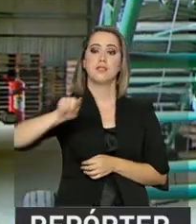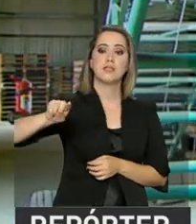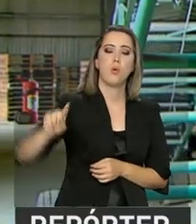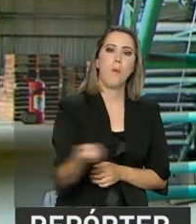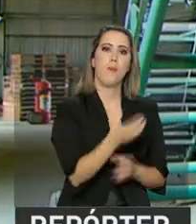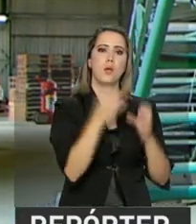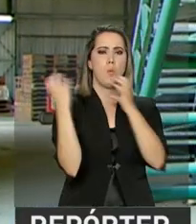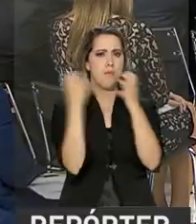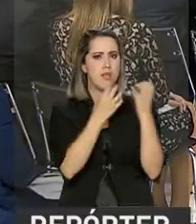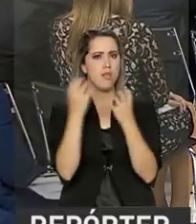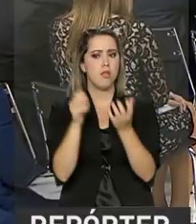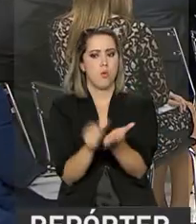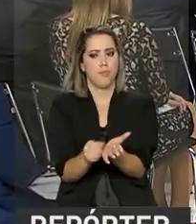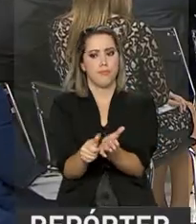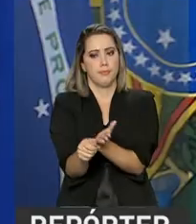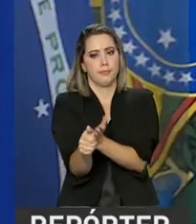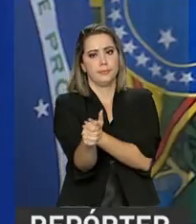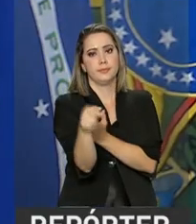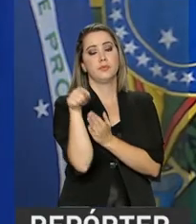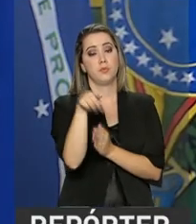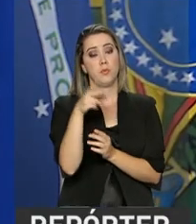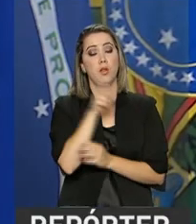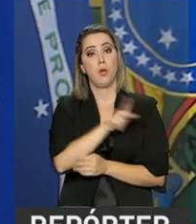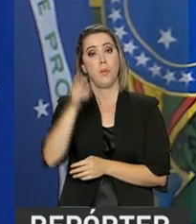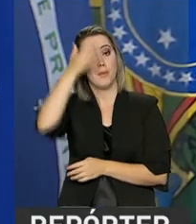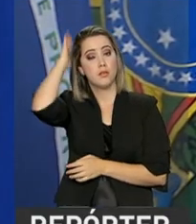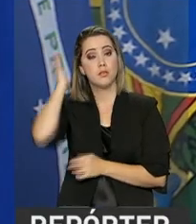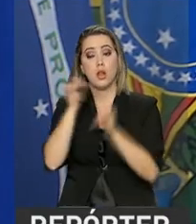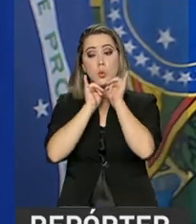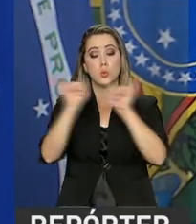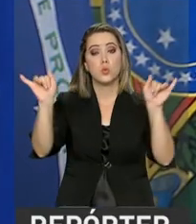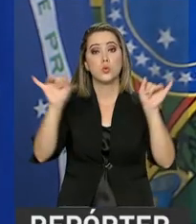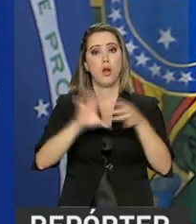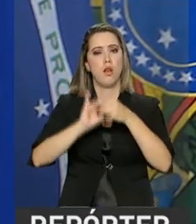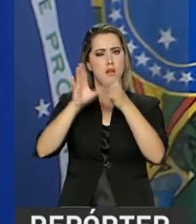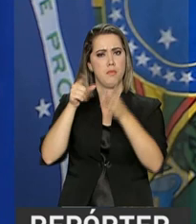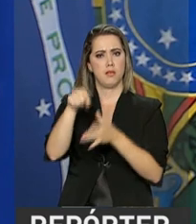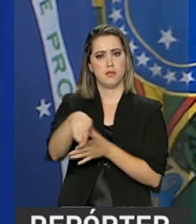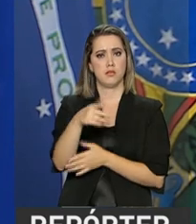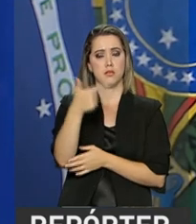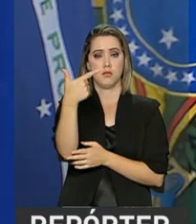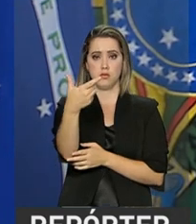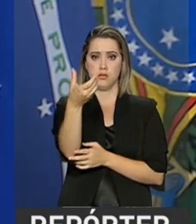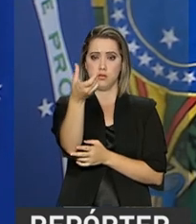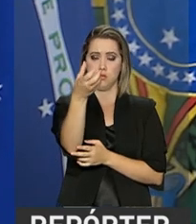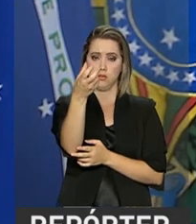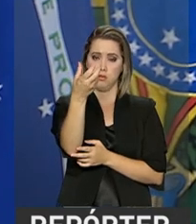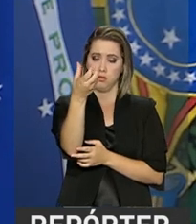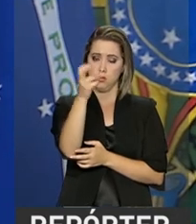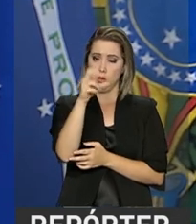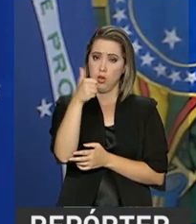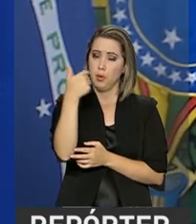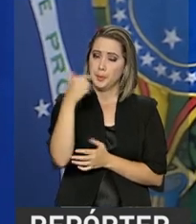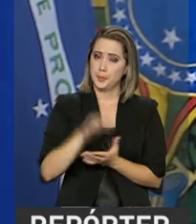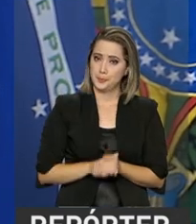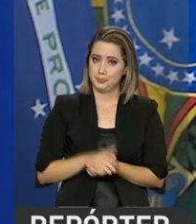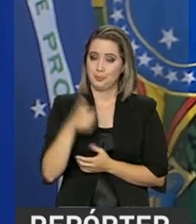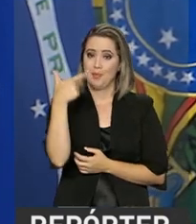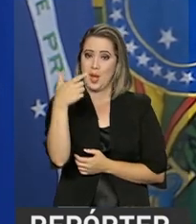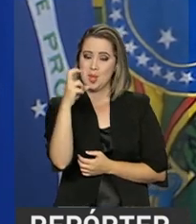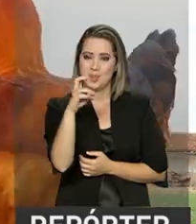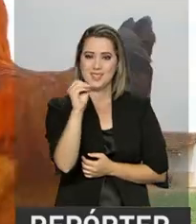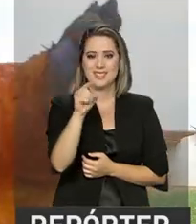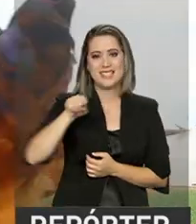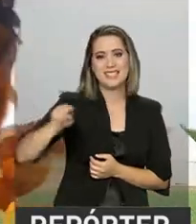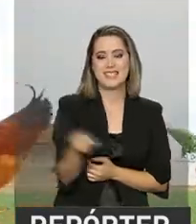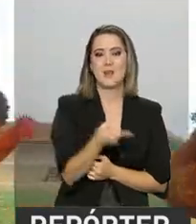milho em grãos. O presidente Michel Temer anunciou a liberação de mais 250 mil toneladas dos estoques